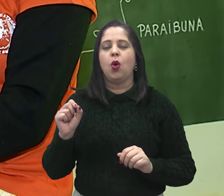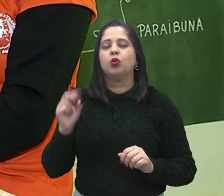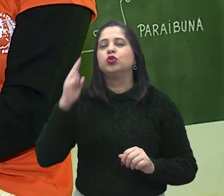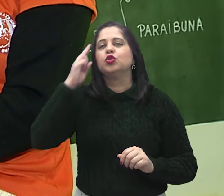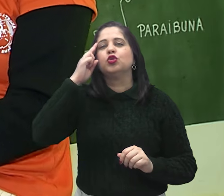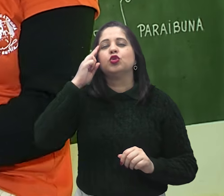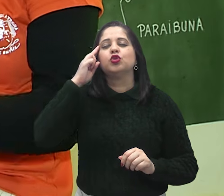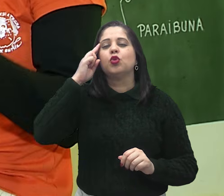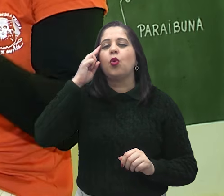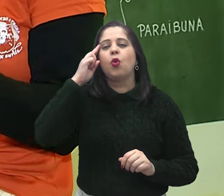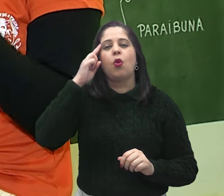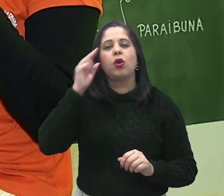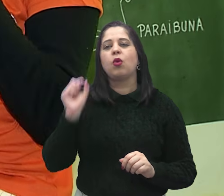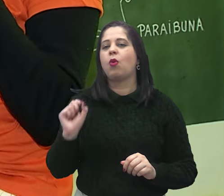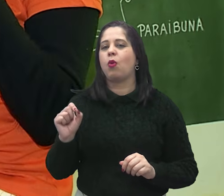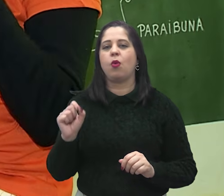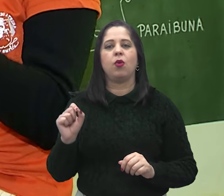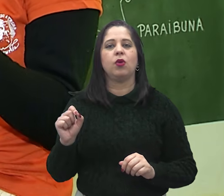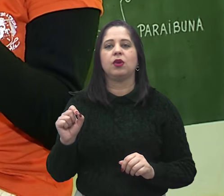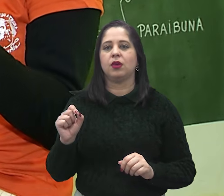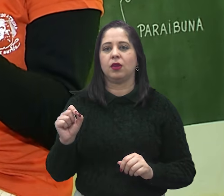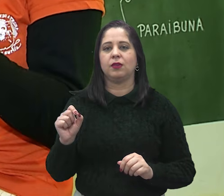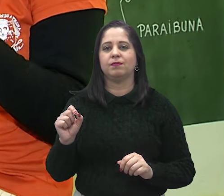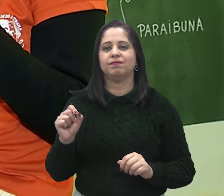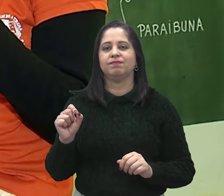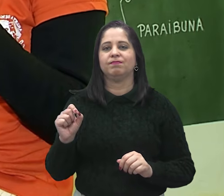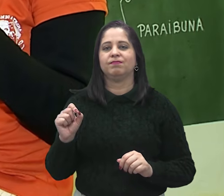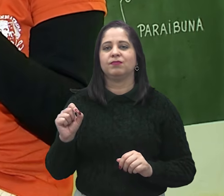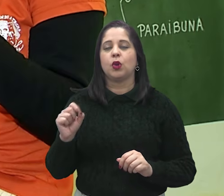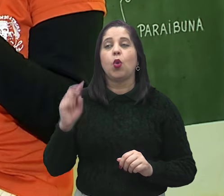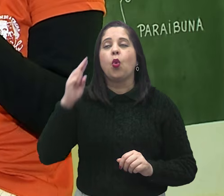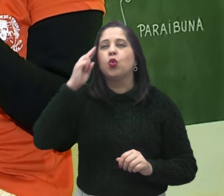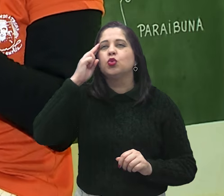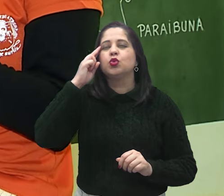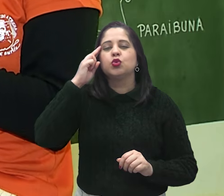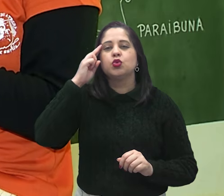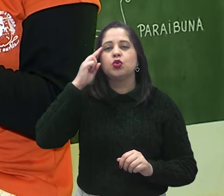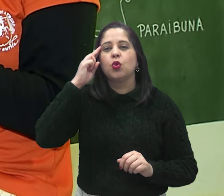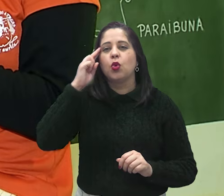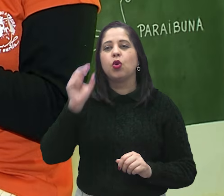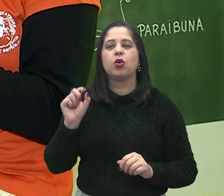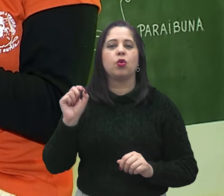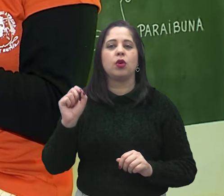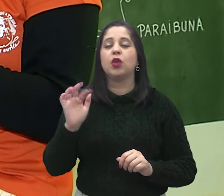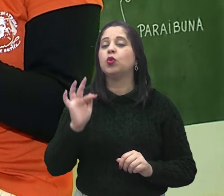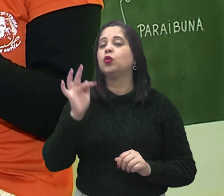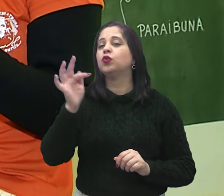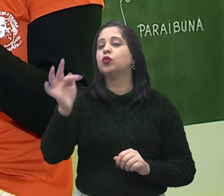exista. O sonho do Ecomuseu é que as pessoas estejam